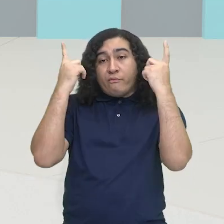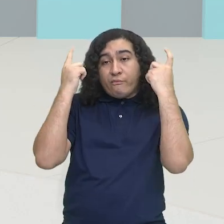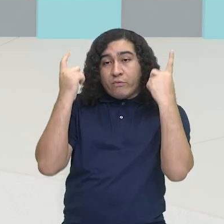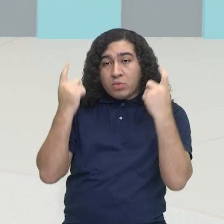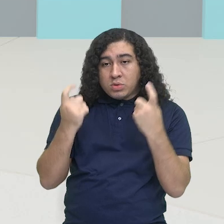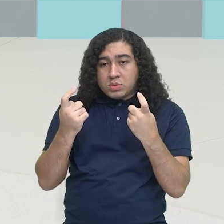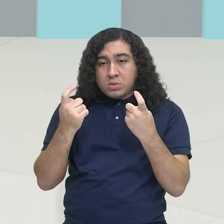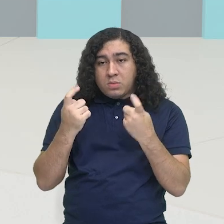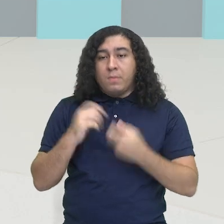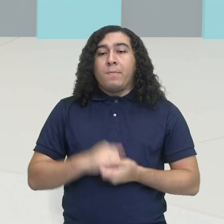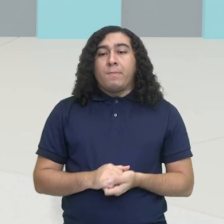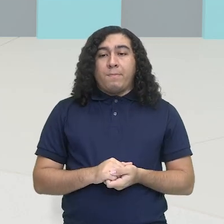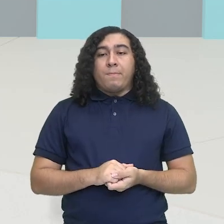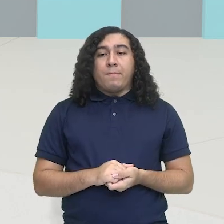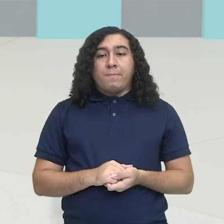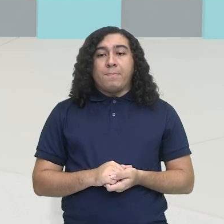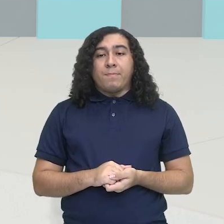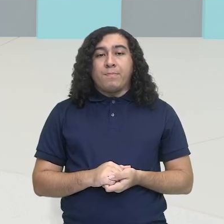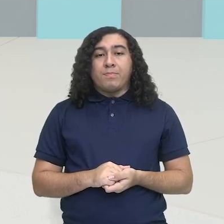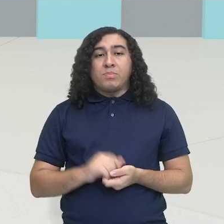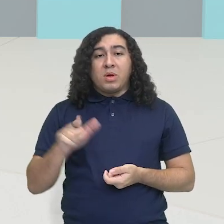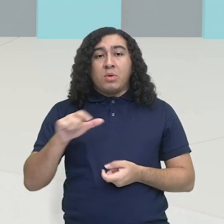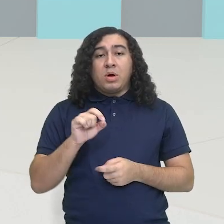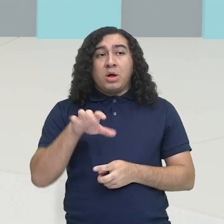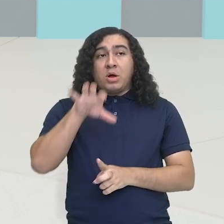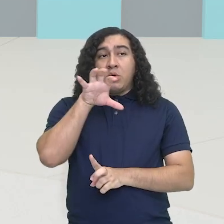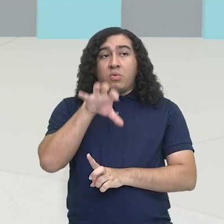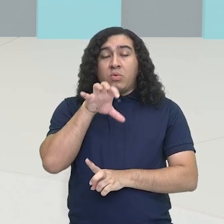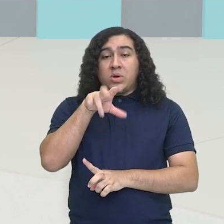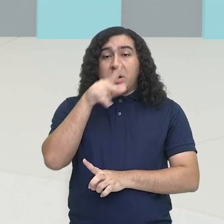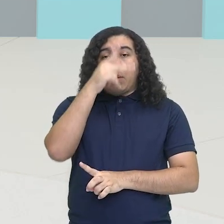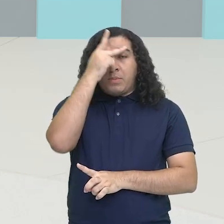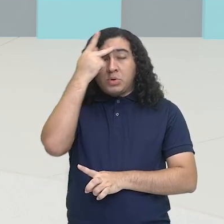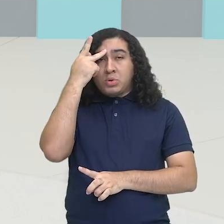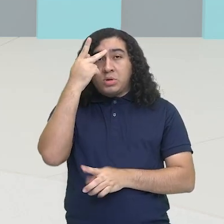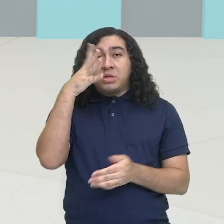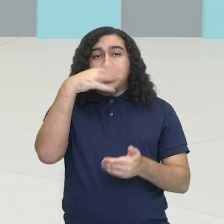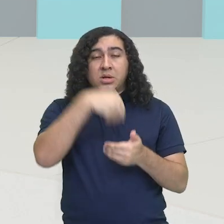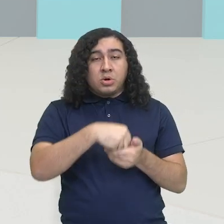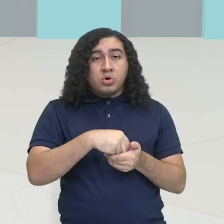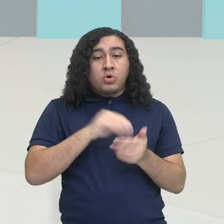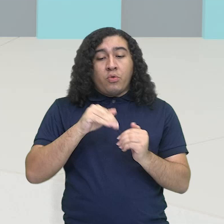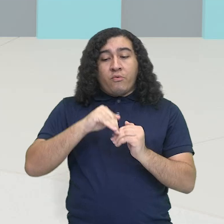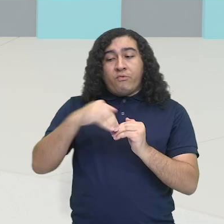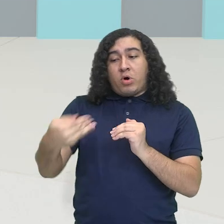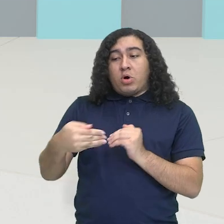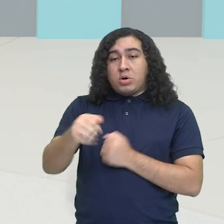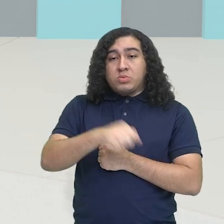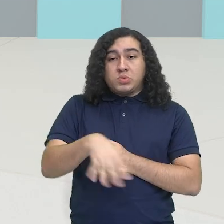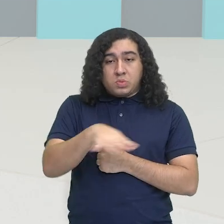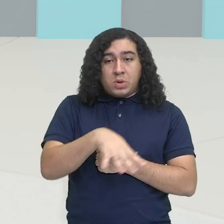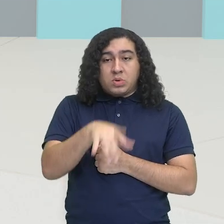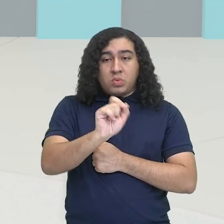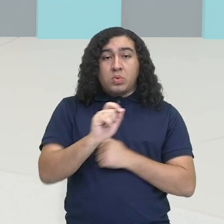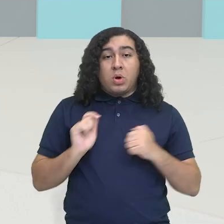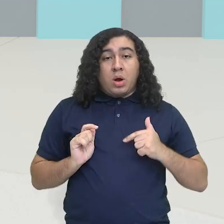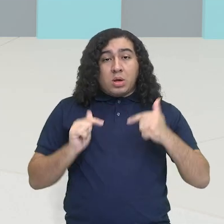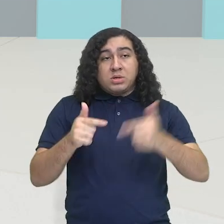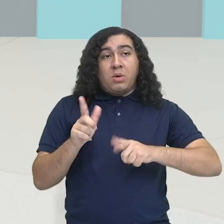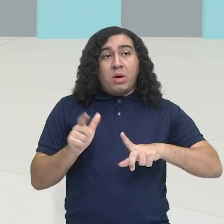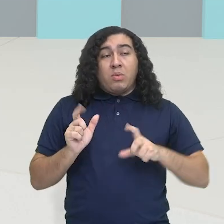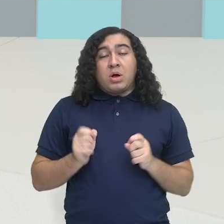então? É justamente coagir o adversário, tanto dentro quanto fora do campo de competição, com atitudes que vão